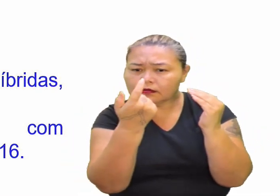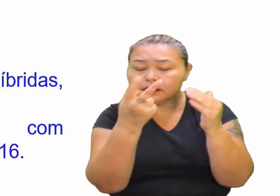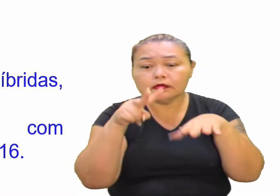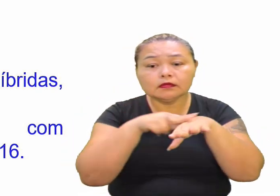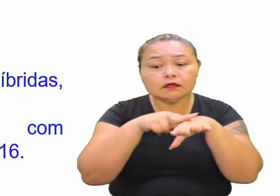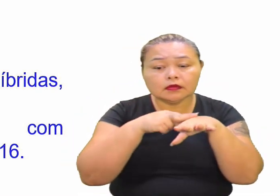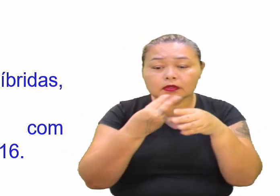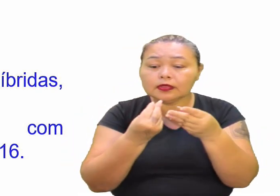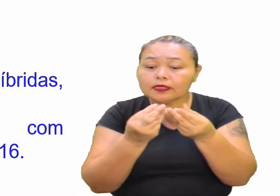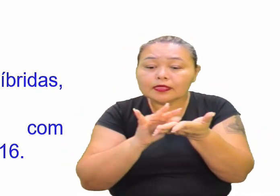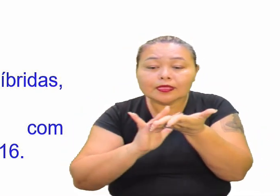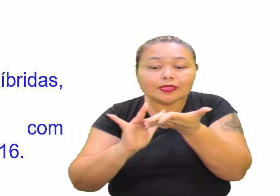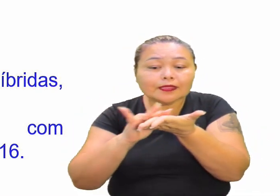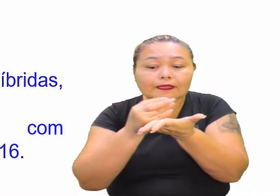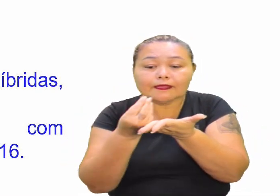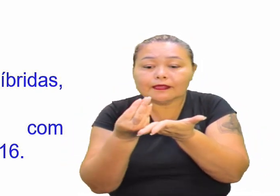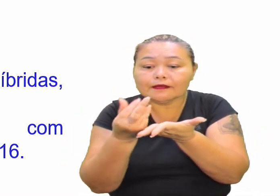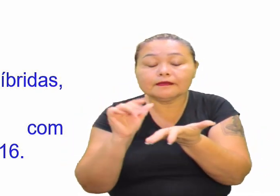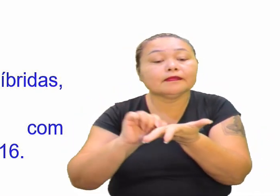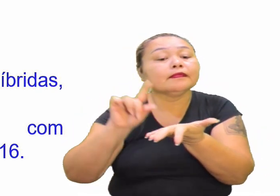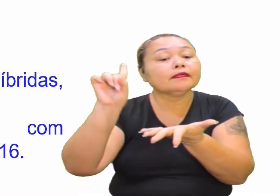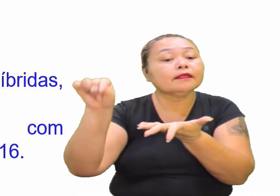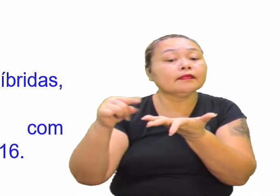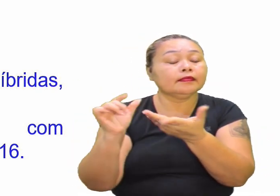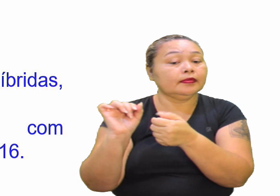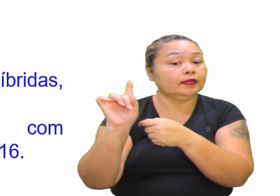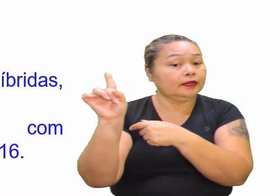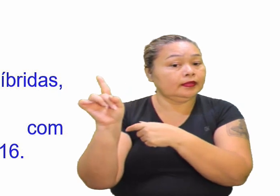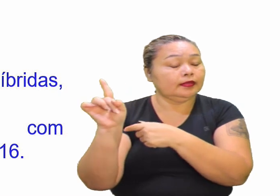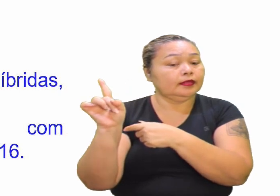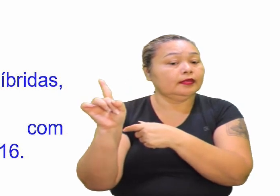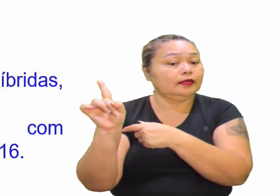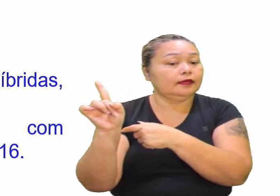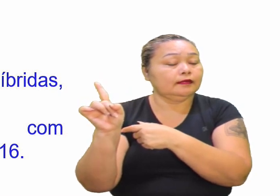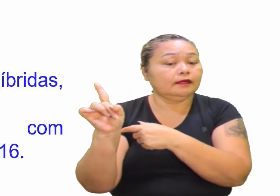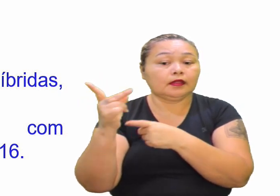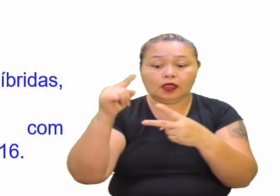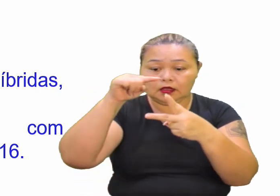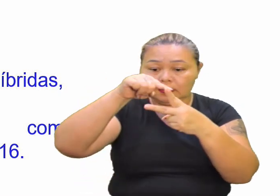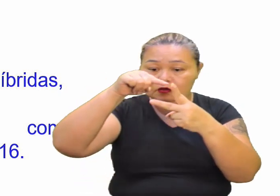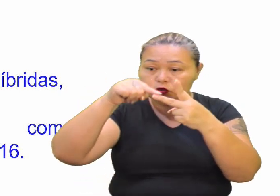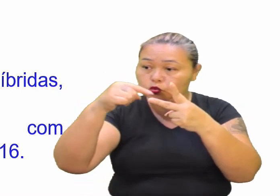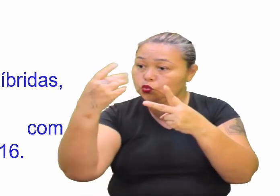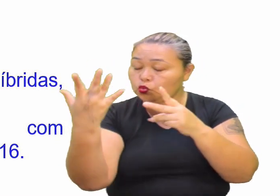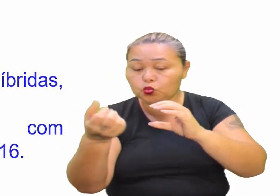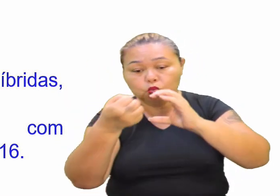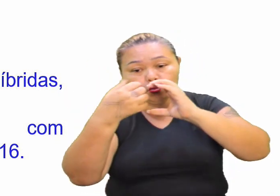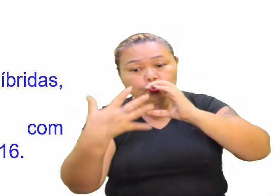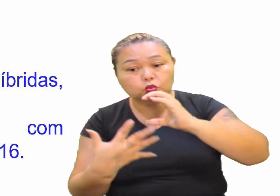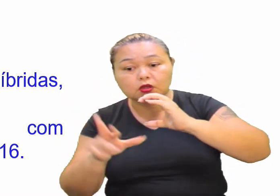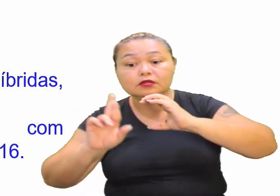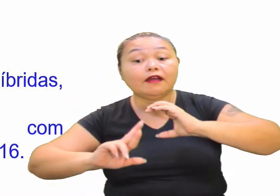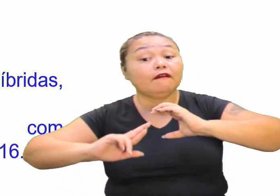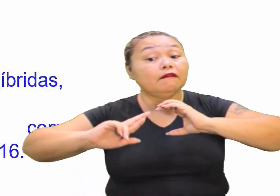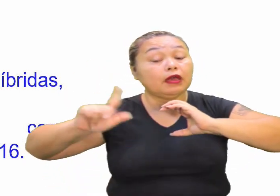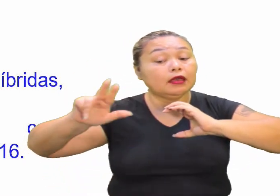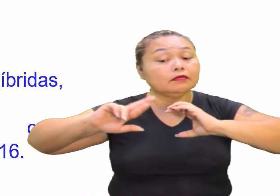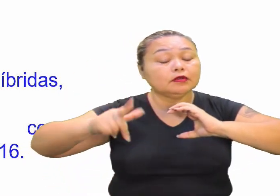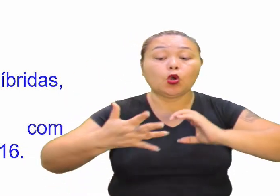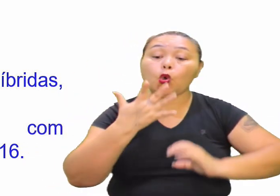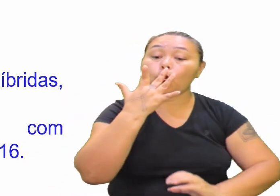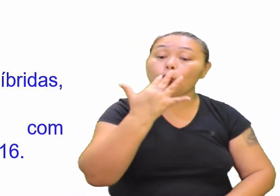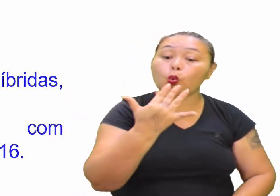verdes rugosas. Pessoal, como se trata de duas características diferentes, cor